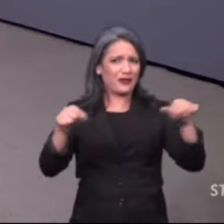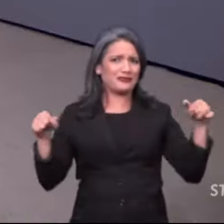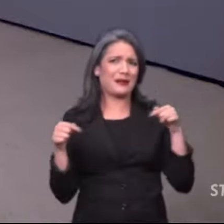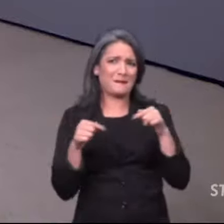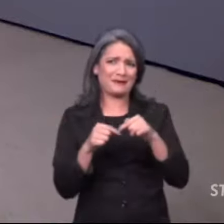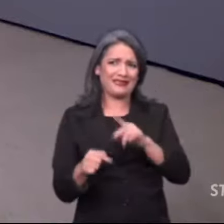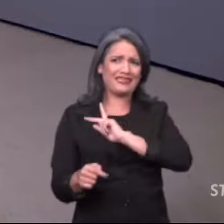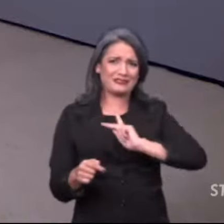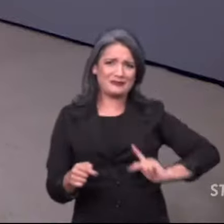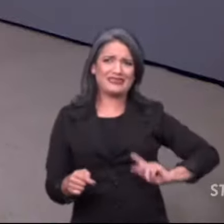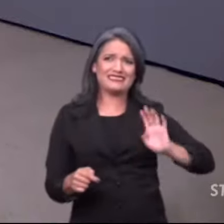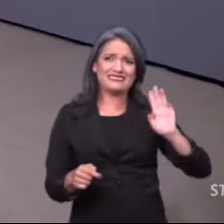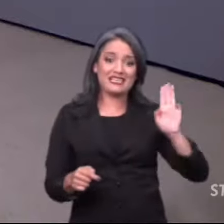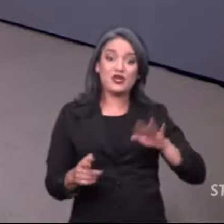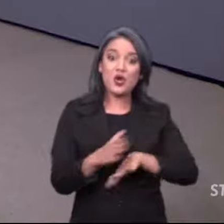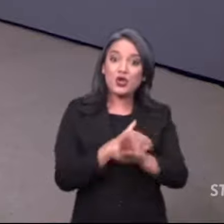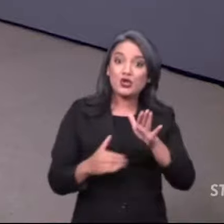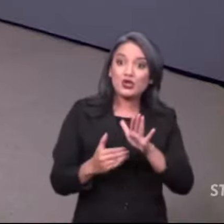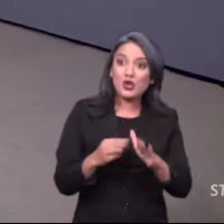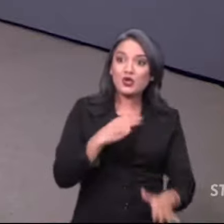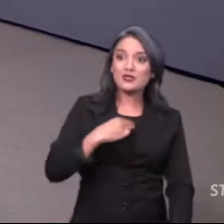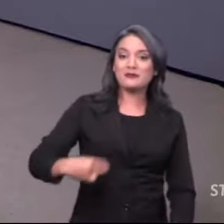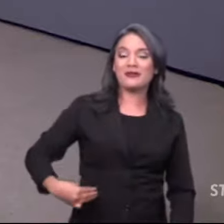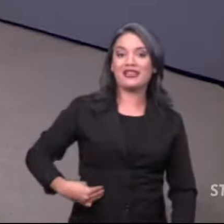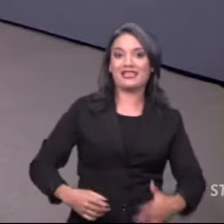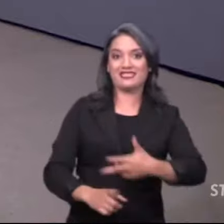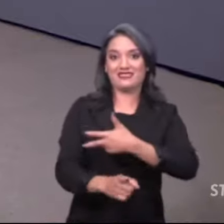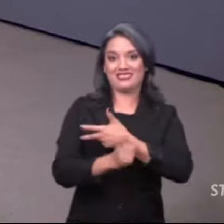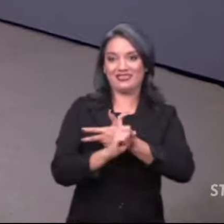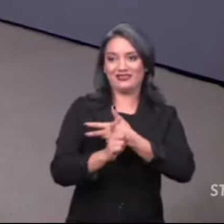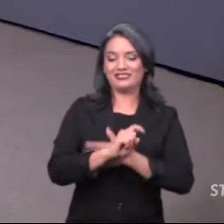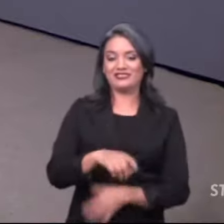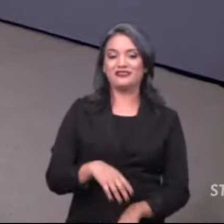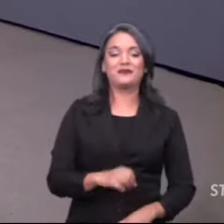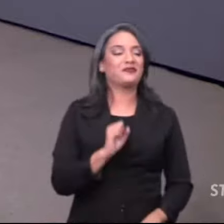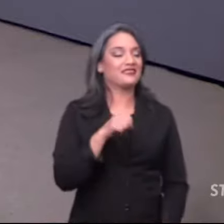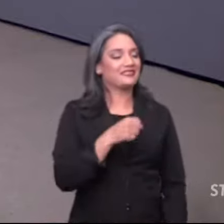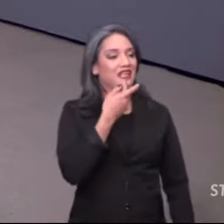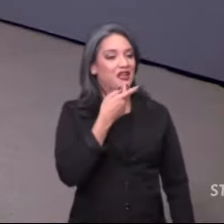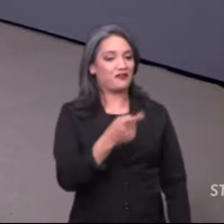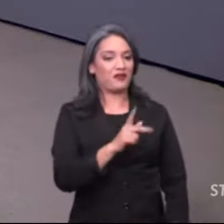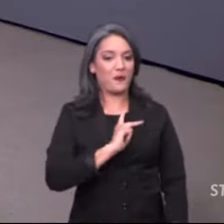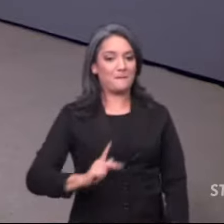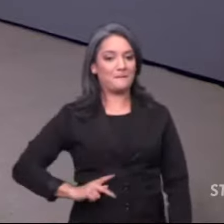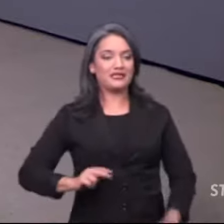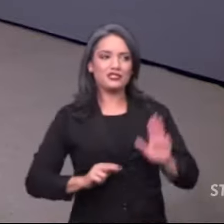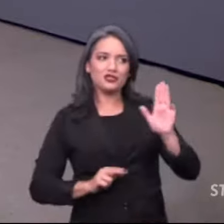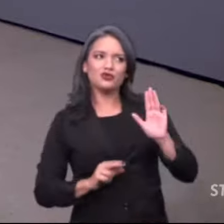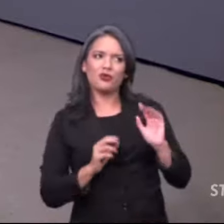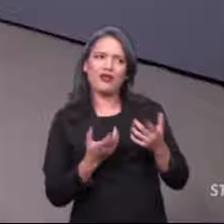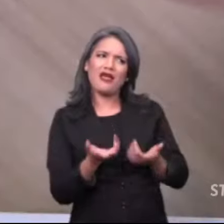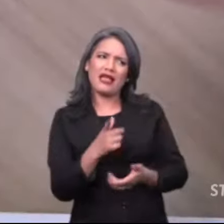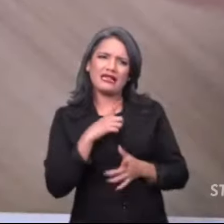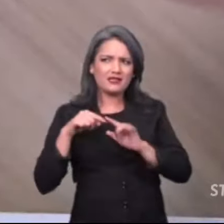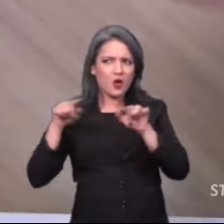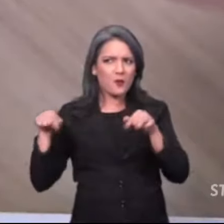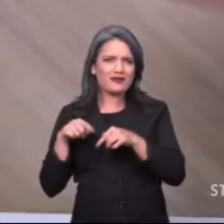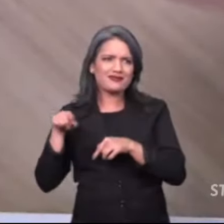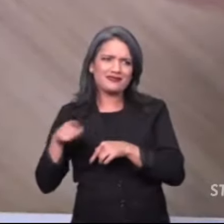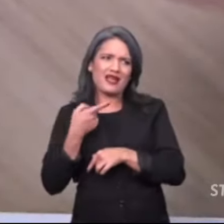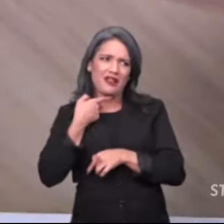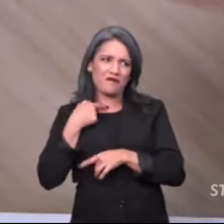praticamente, né? Com todos os ministros do Executivo, inclusive. Isso, ele até sugeriu para o presidente Lula que, se quisesse, tinha até uma salinha para que ele pudesse fazer essa